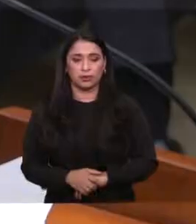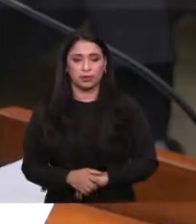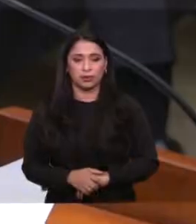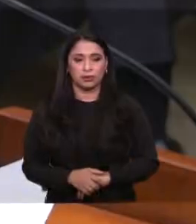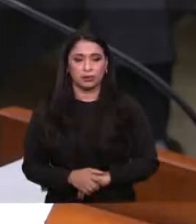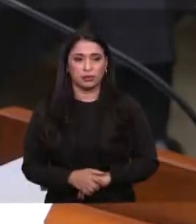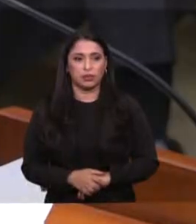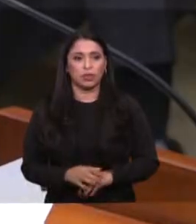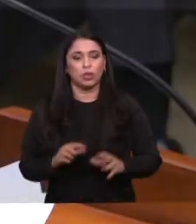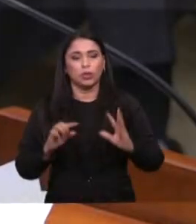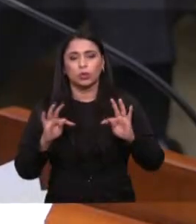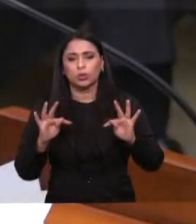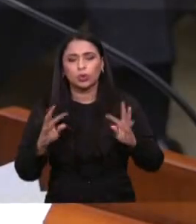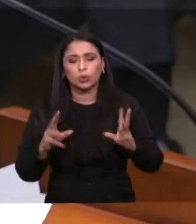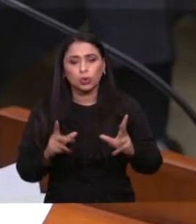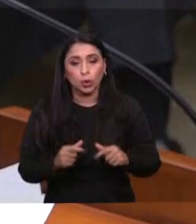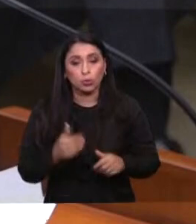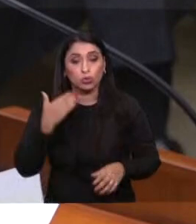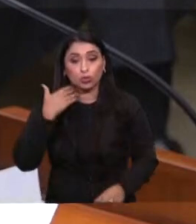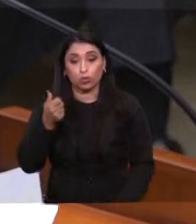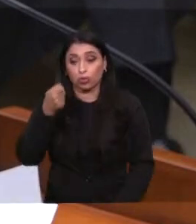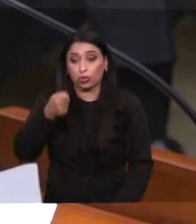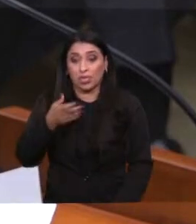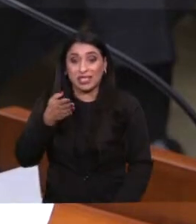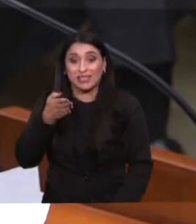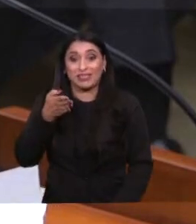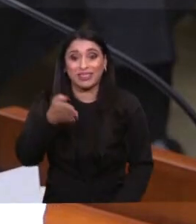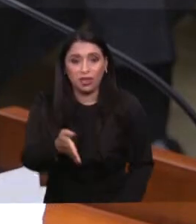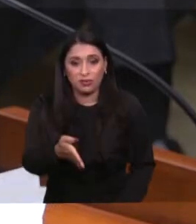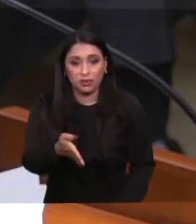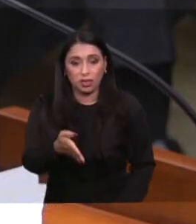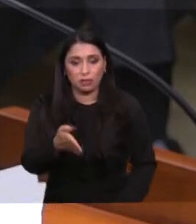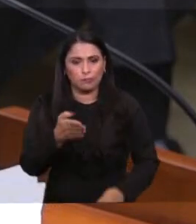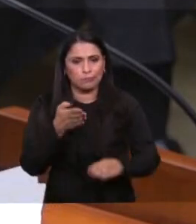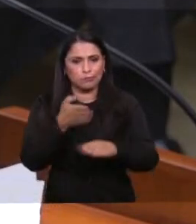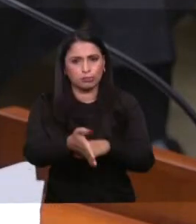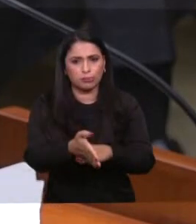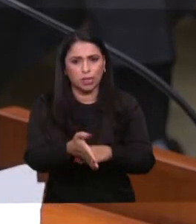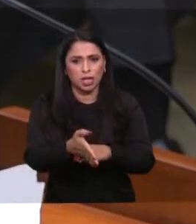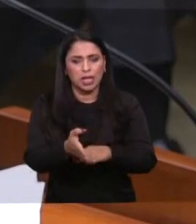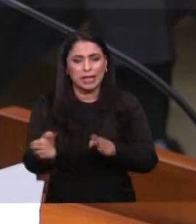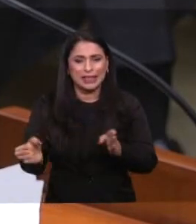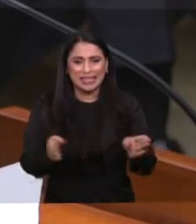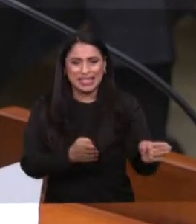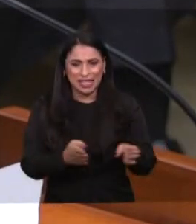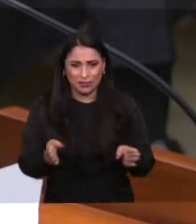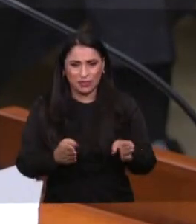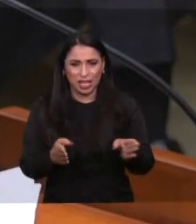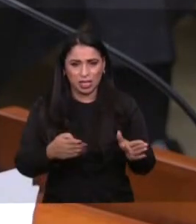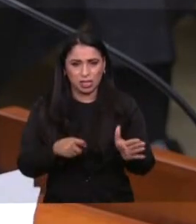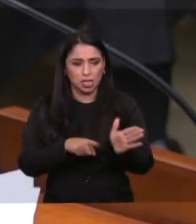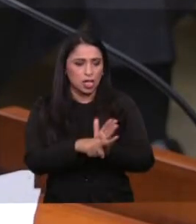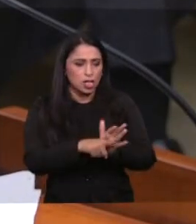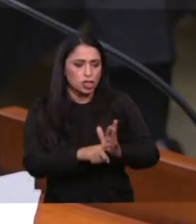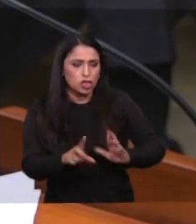há a interferência do juiz nessa fase de